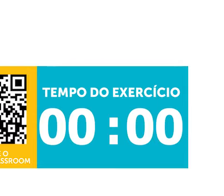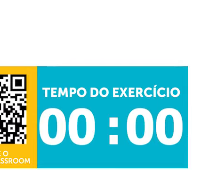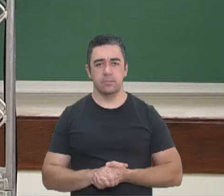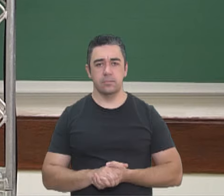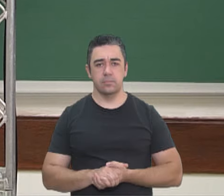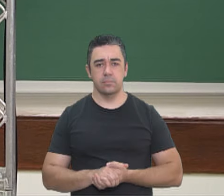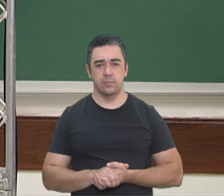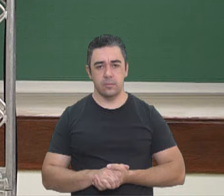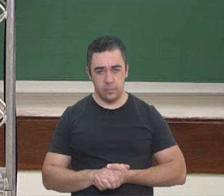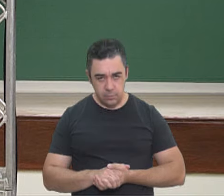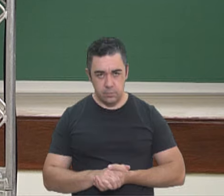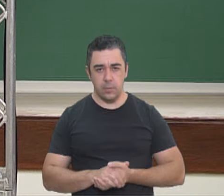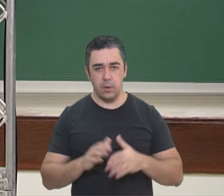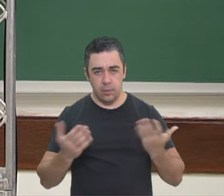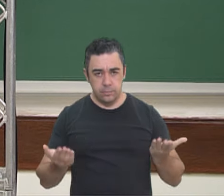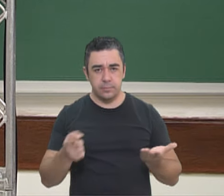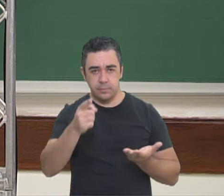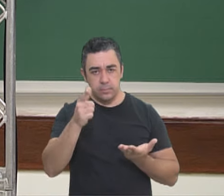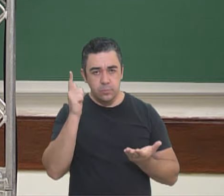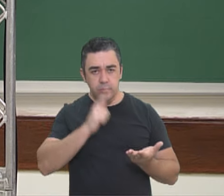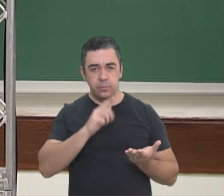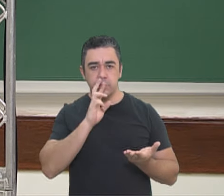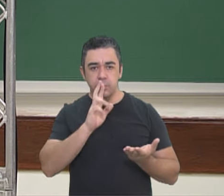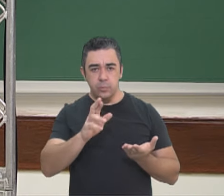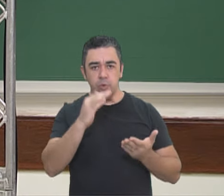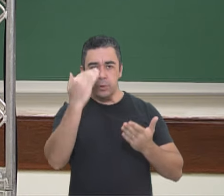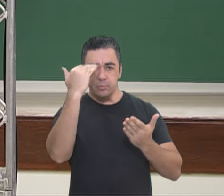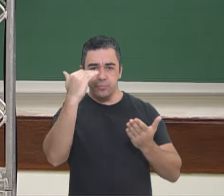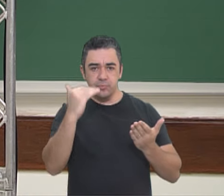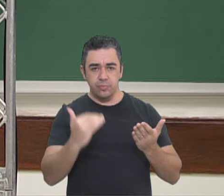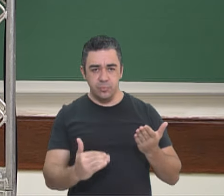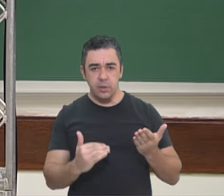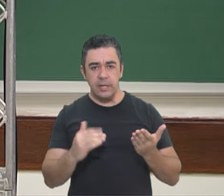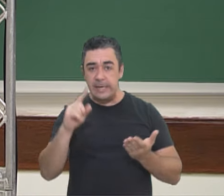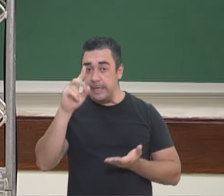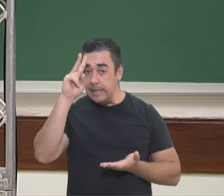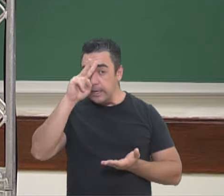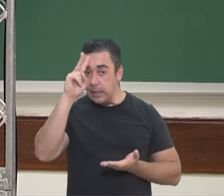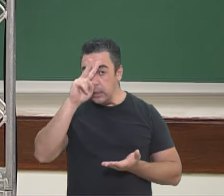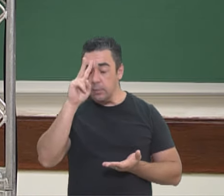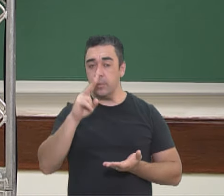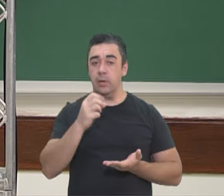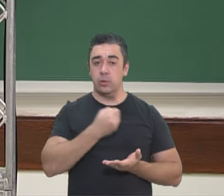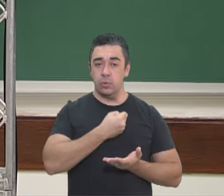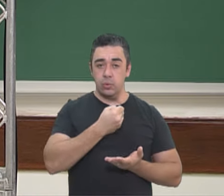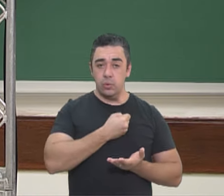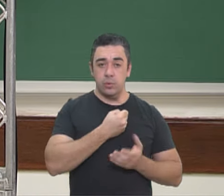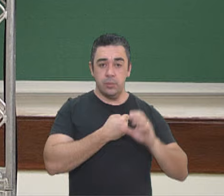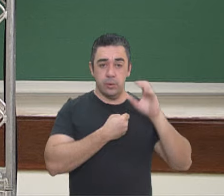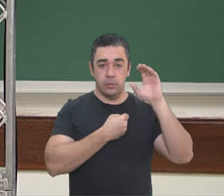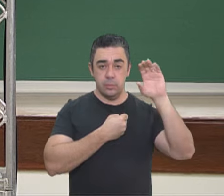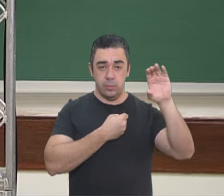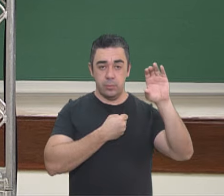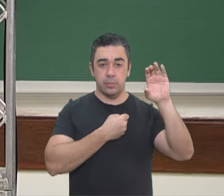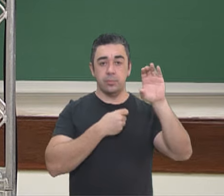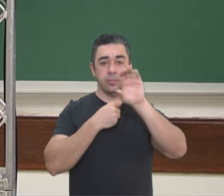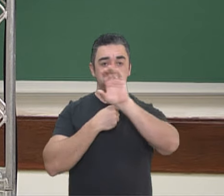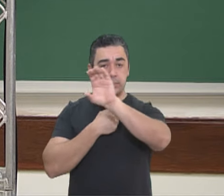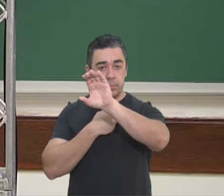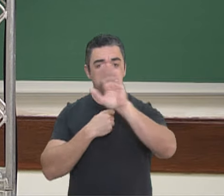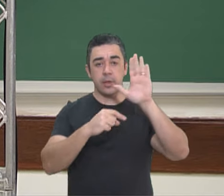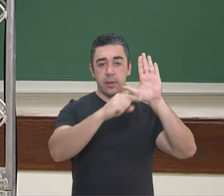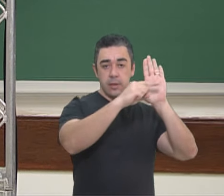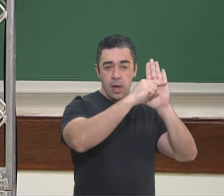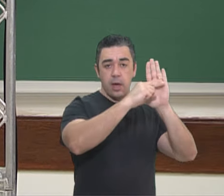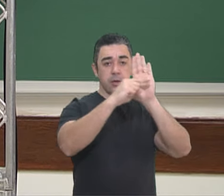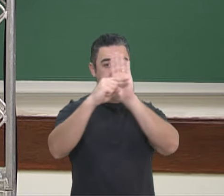Mas, prof, não tem sinal aqui no mais 4. E aqui os parênteses sumiram. Ah, então vamos